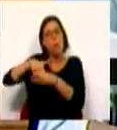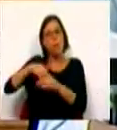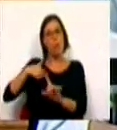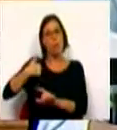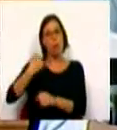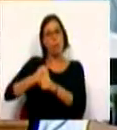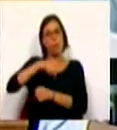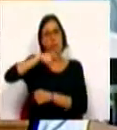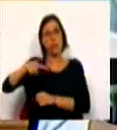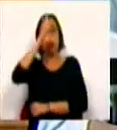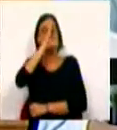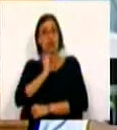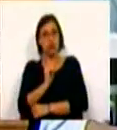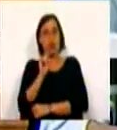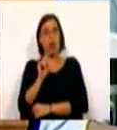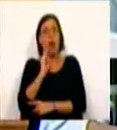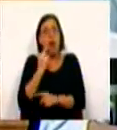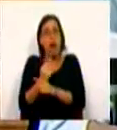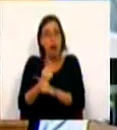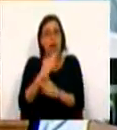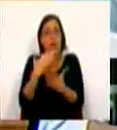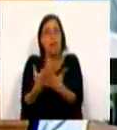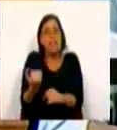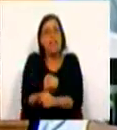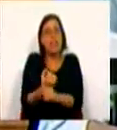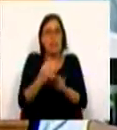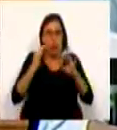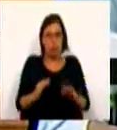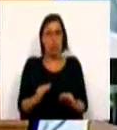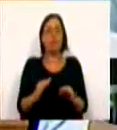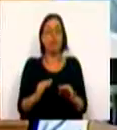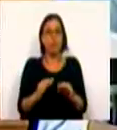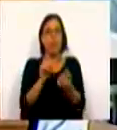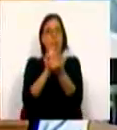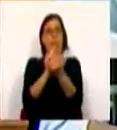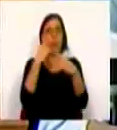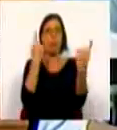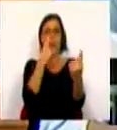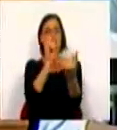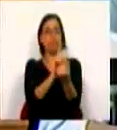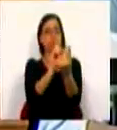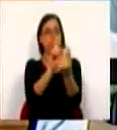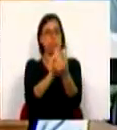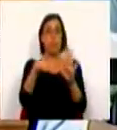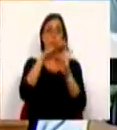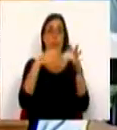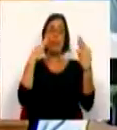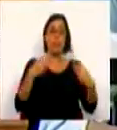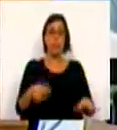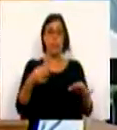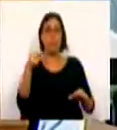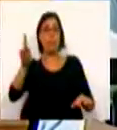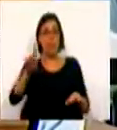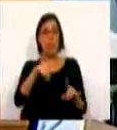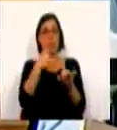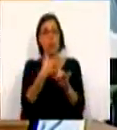trabalhadores do Estado, em especial daqueles que prestam serviço na frente de atendimento público. No programa Simplex